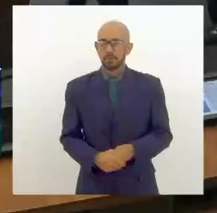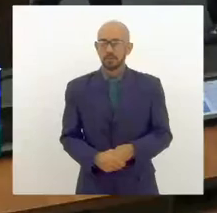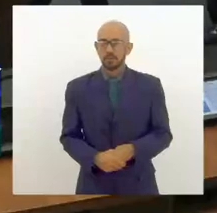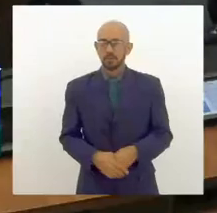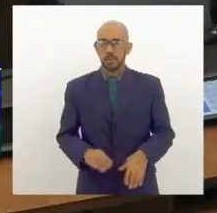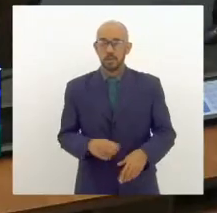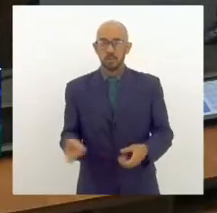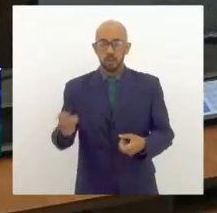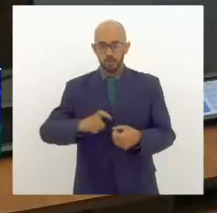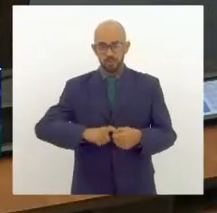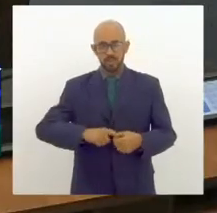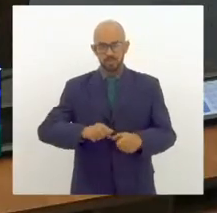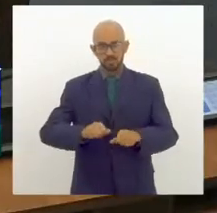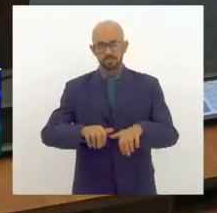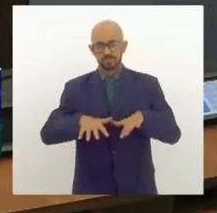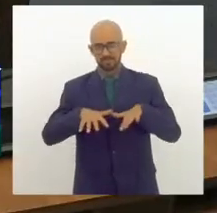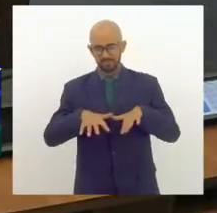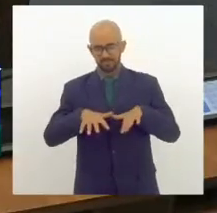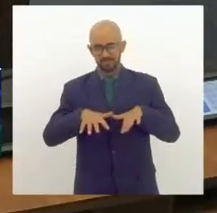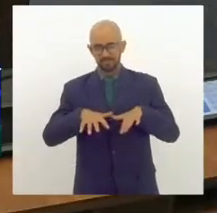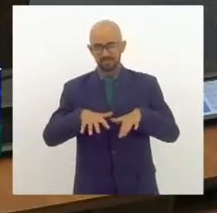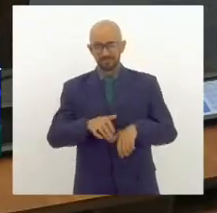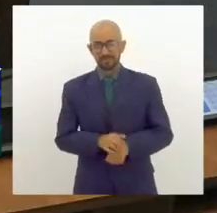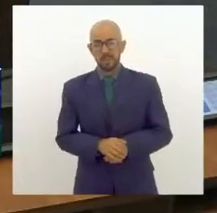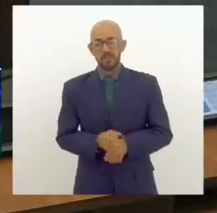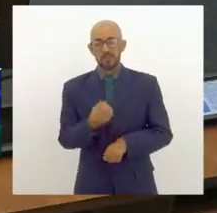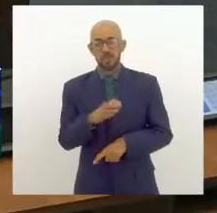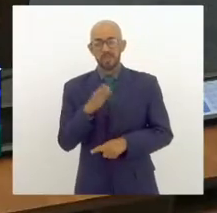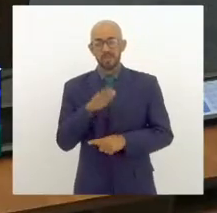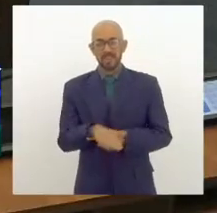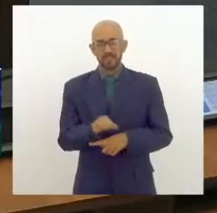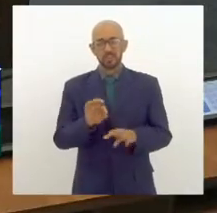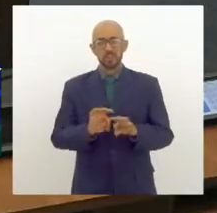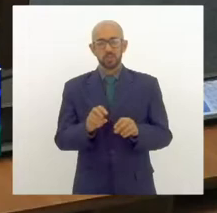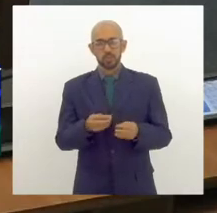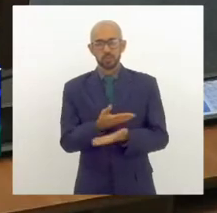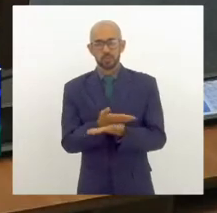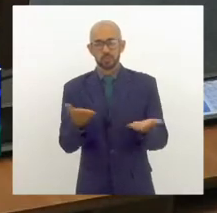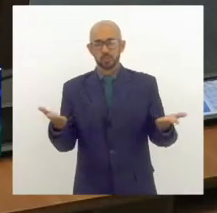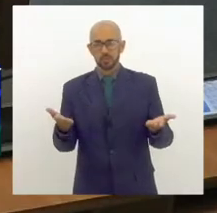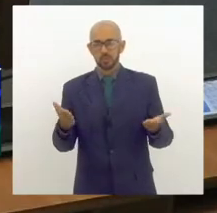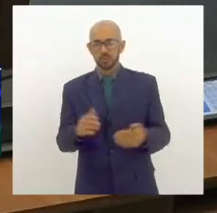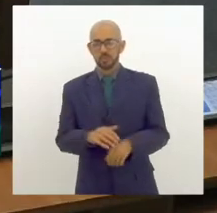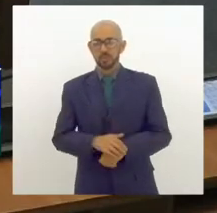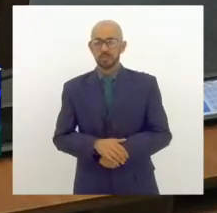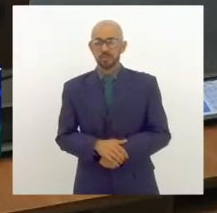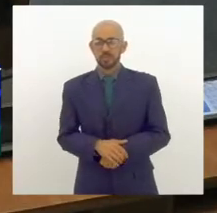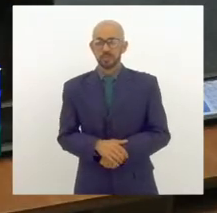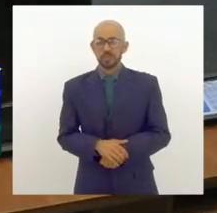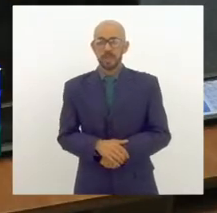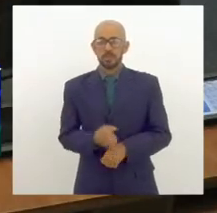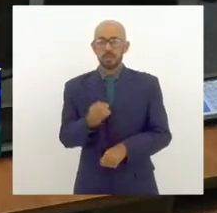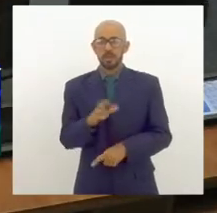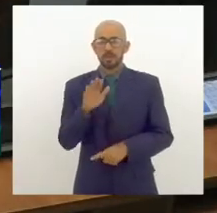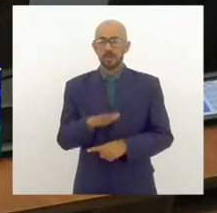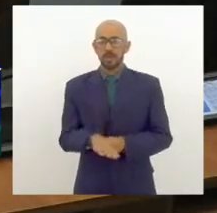Está reaberta a sessão. Boa tarde a todas e todos. Boa tarde